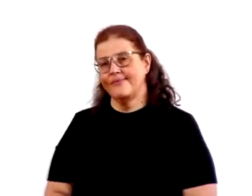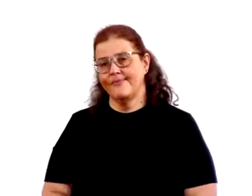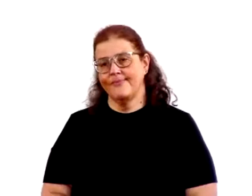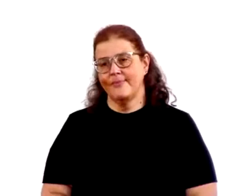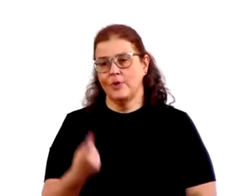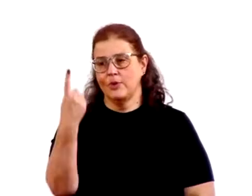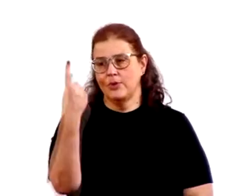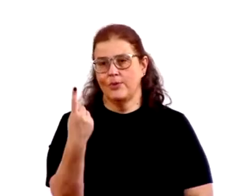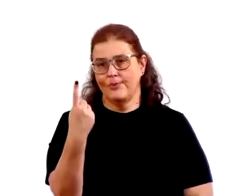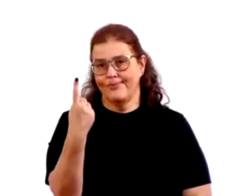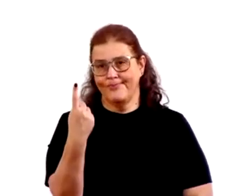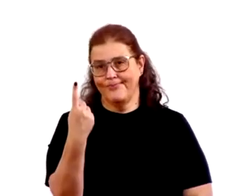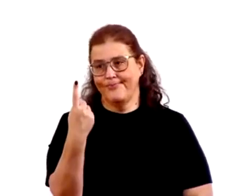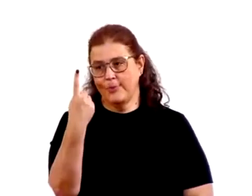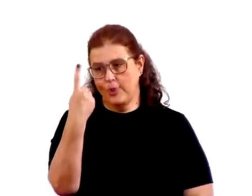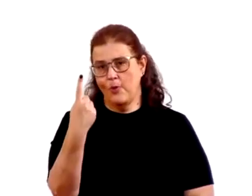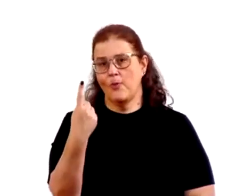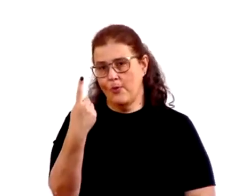só um